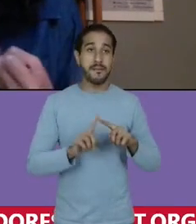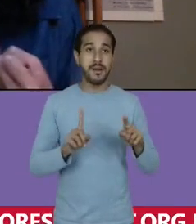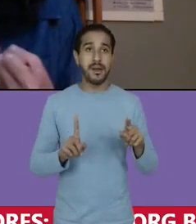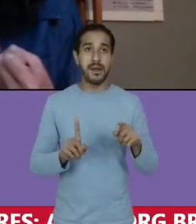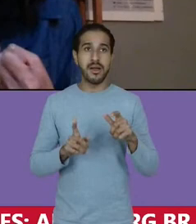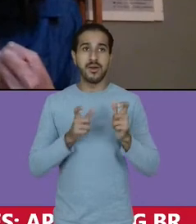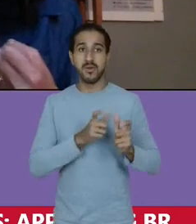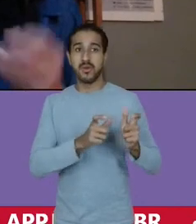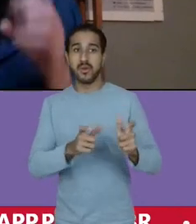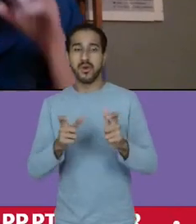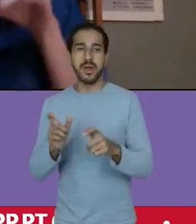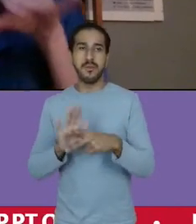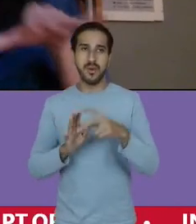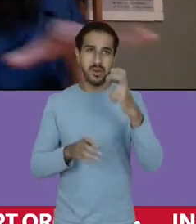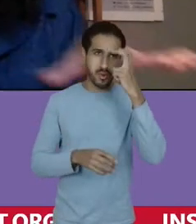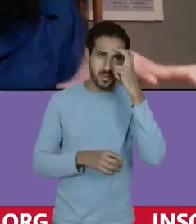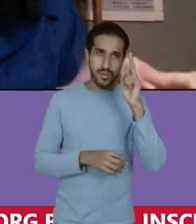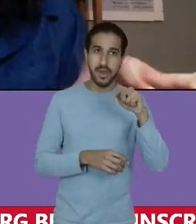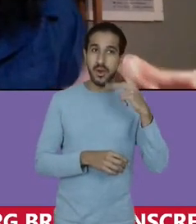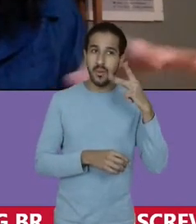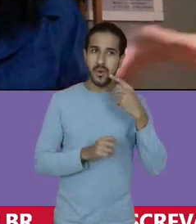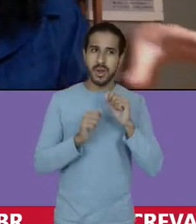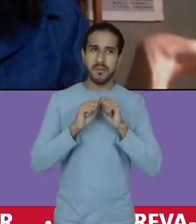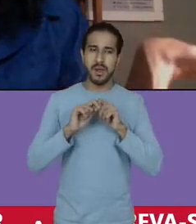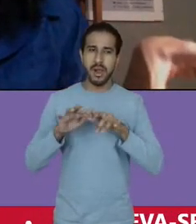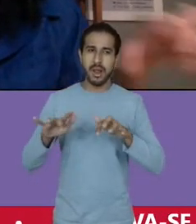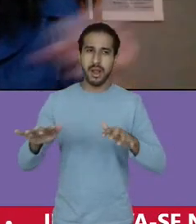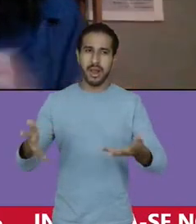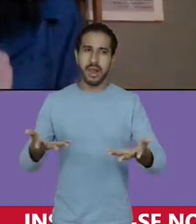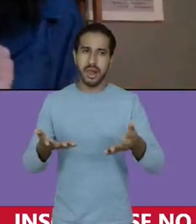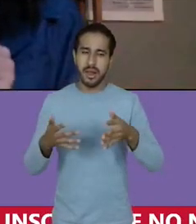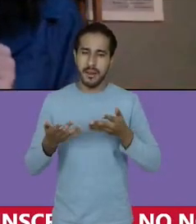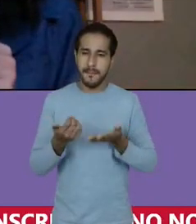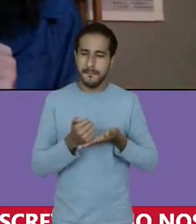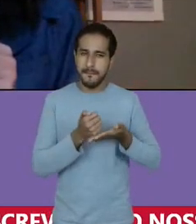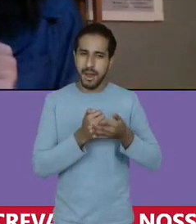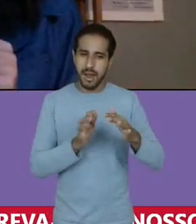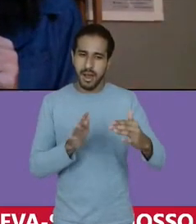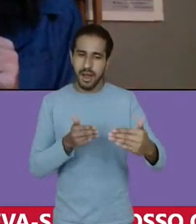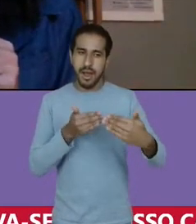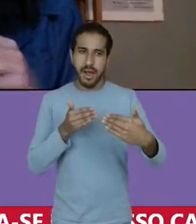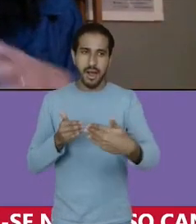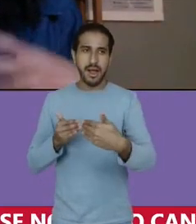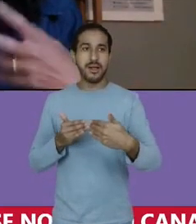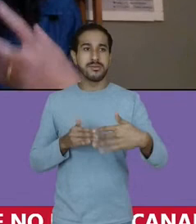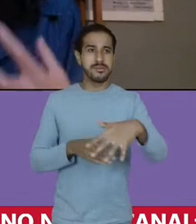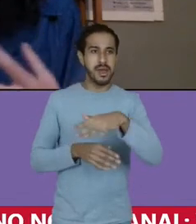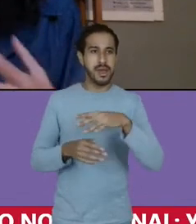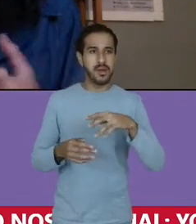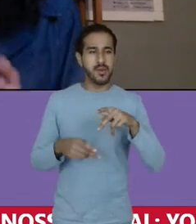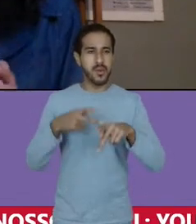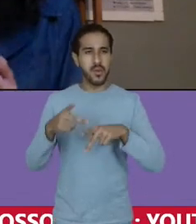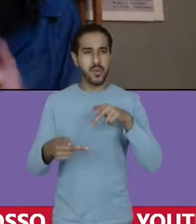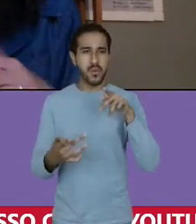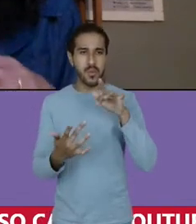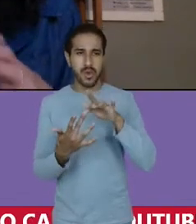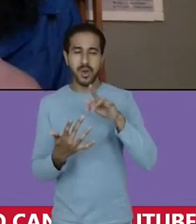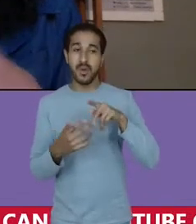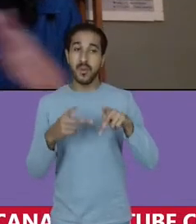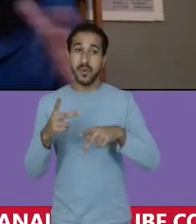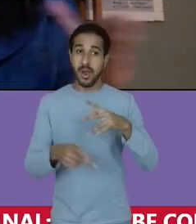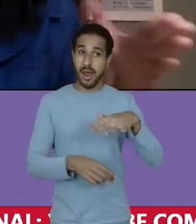de cultura, que era uma política de expansão e de enraizamento cultural. Quando eles